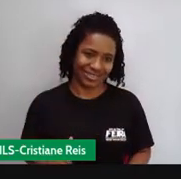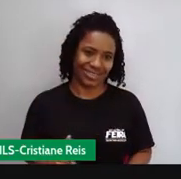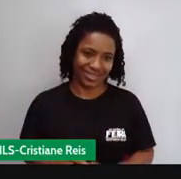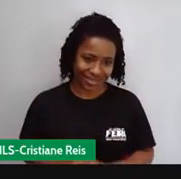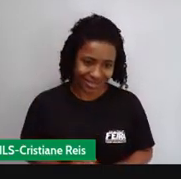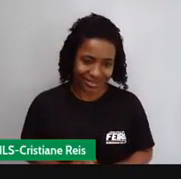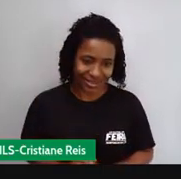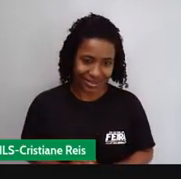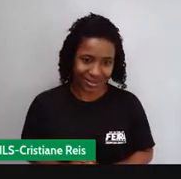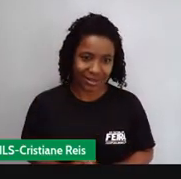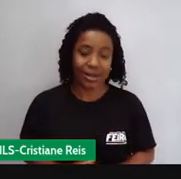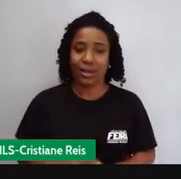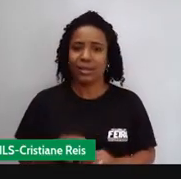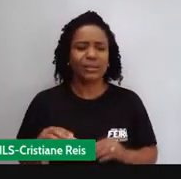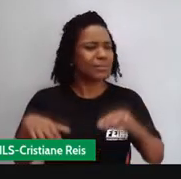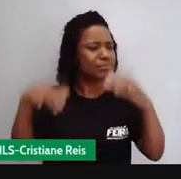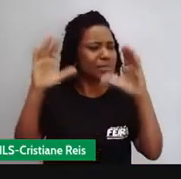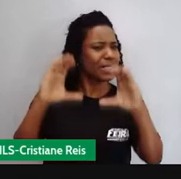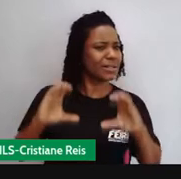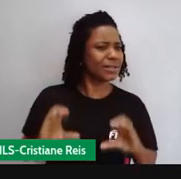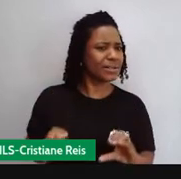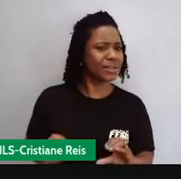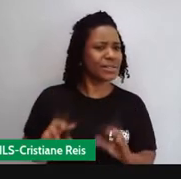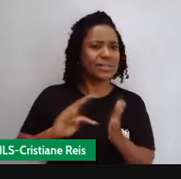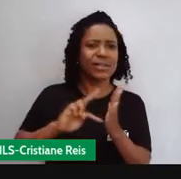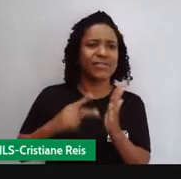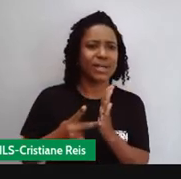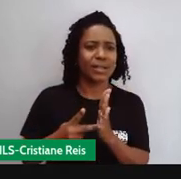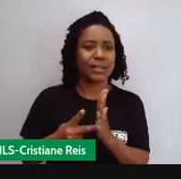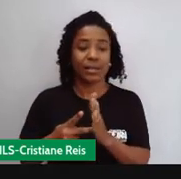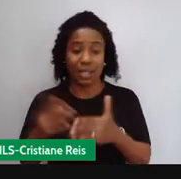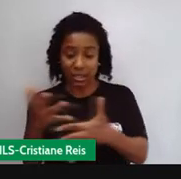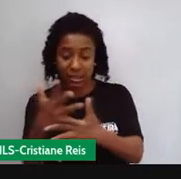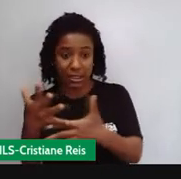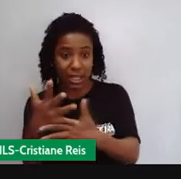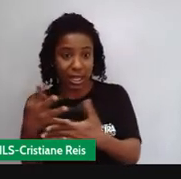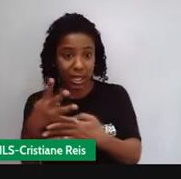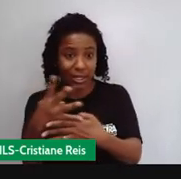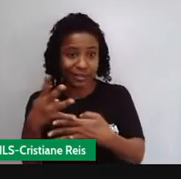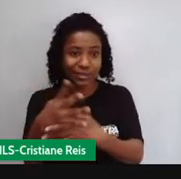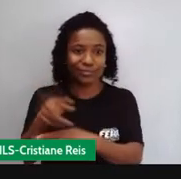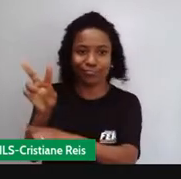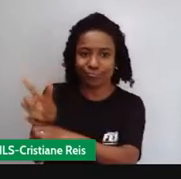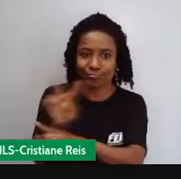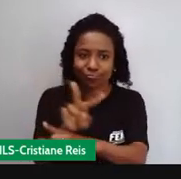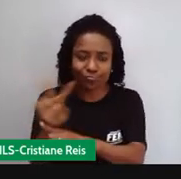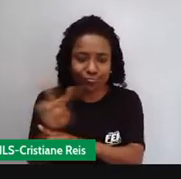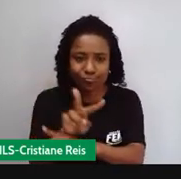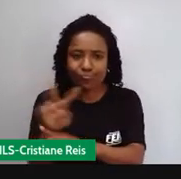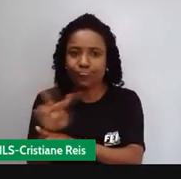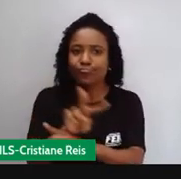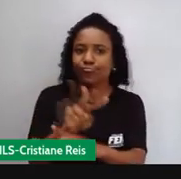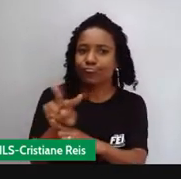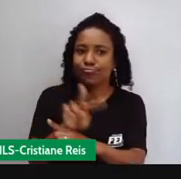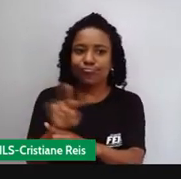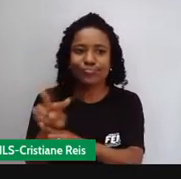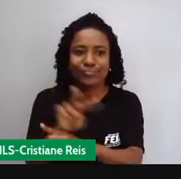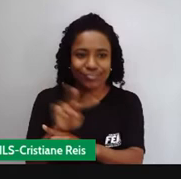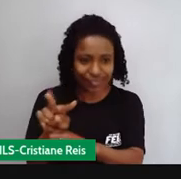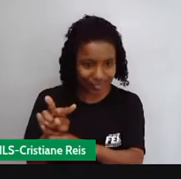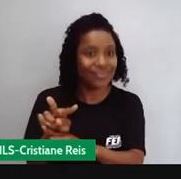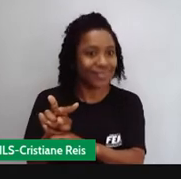da cidade com seus direitos e obrigações previstos pela Constituição. Então, cidadania